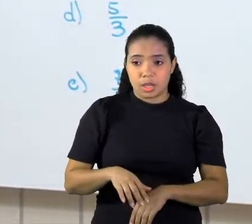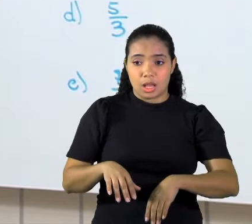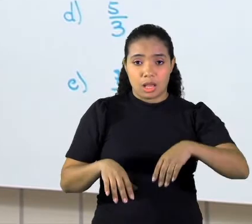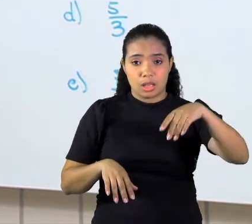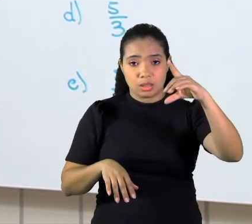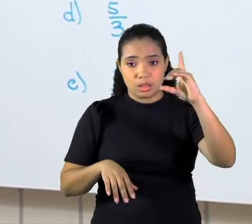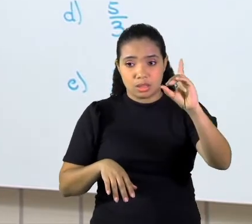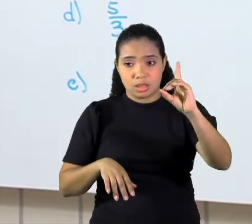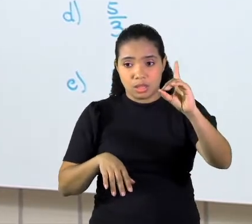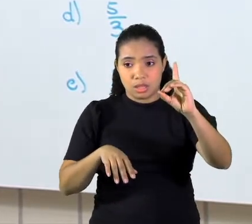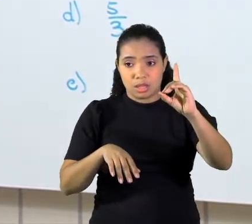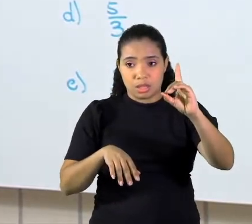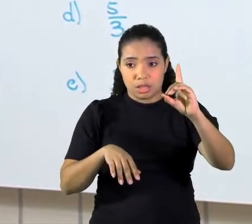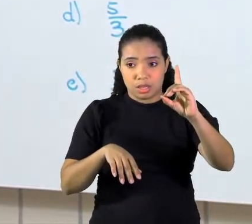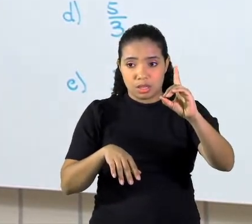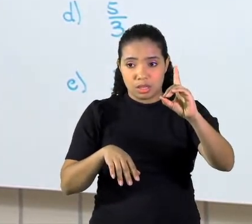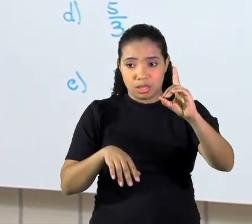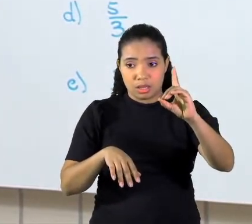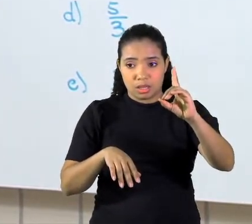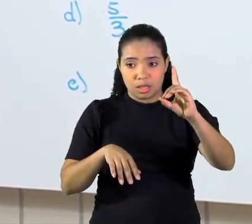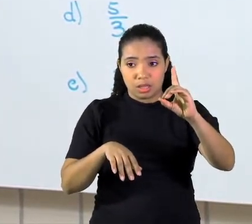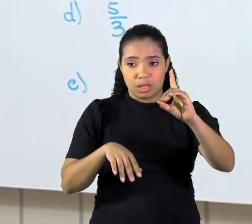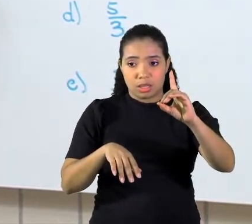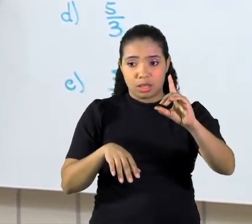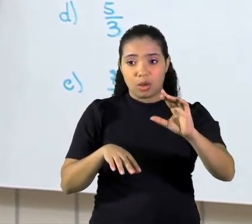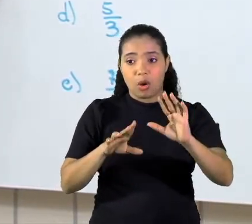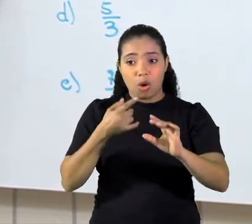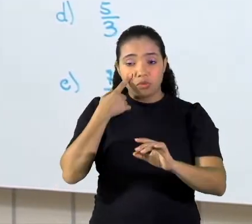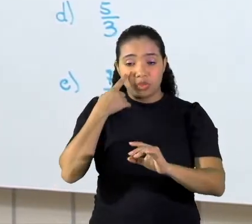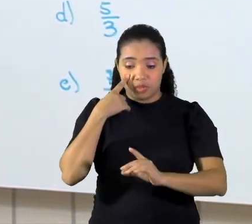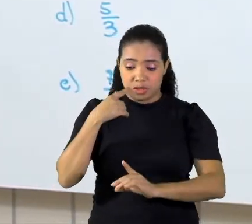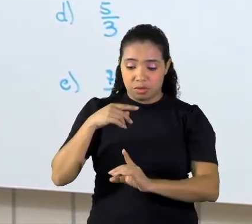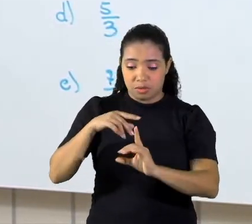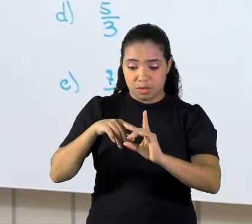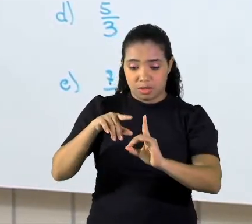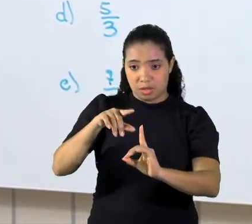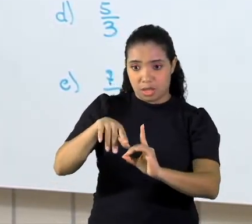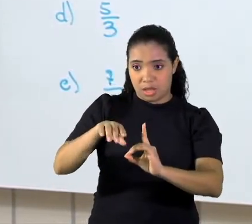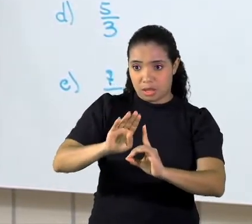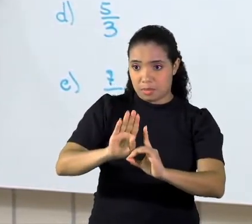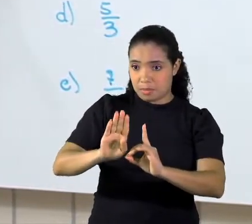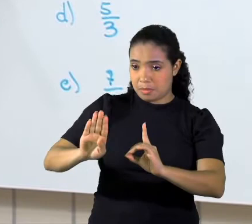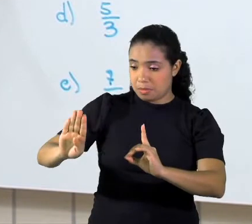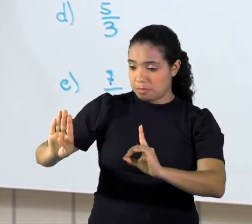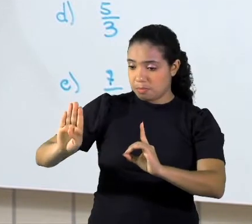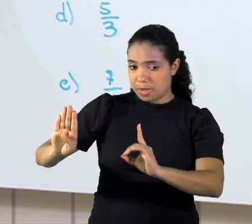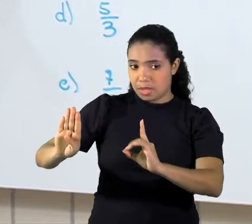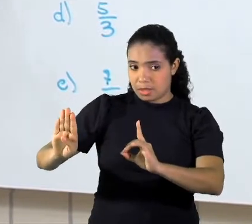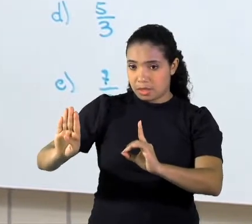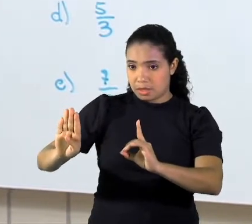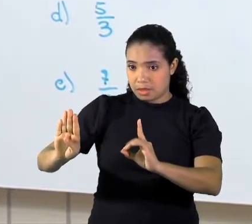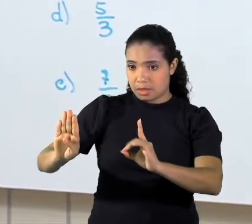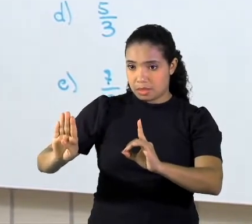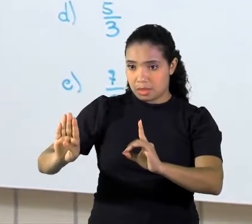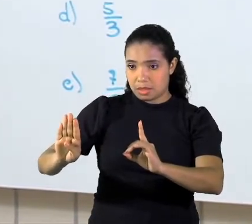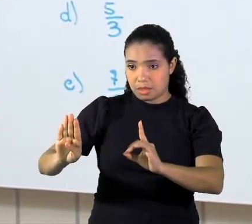DB é, ou seja, ele quer saber a medida de D até B. Então ele quer esse